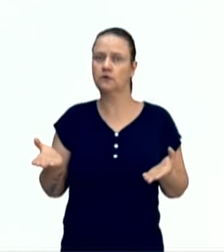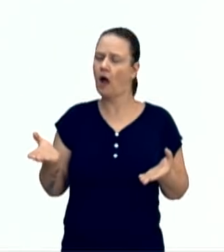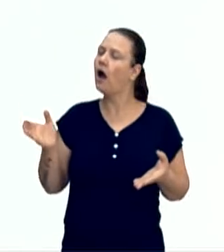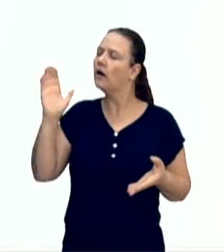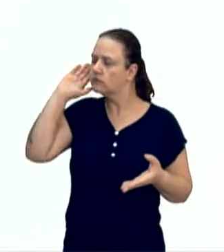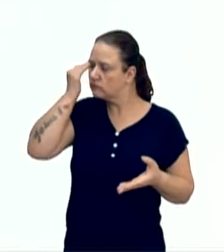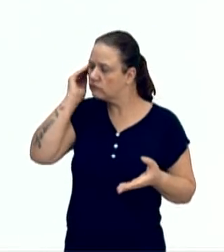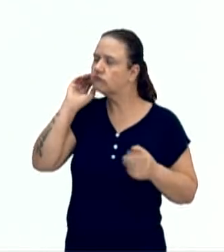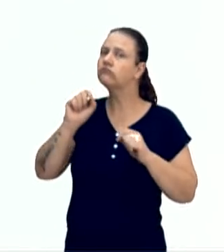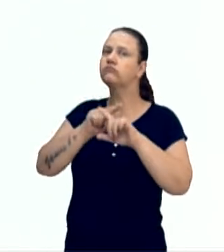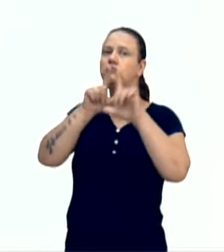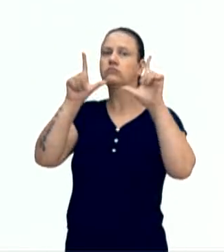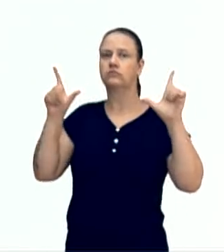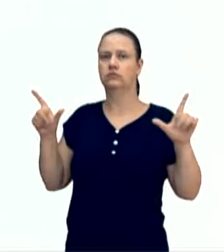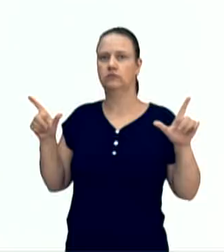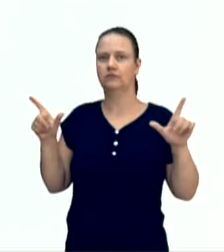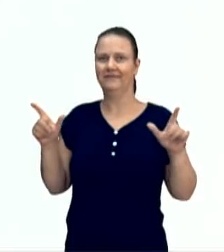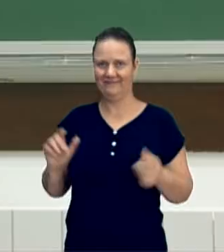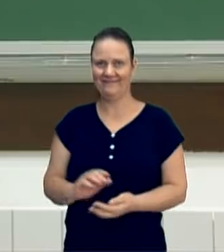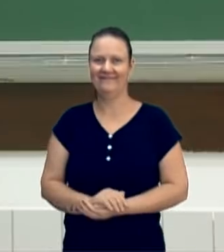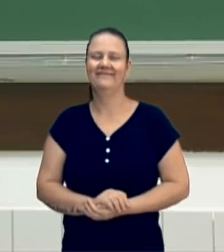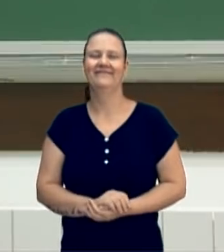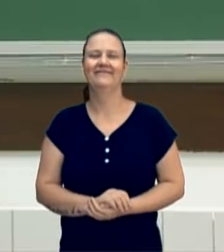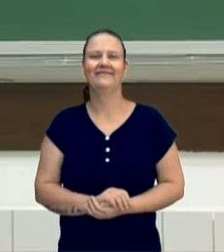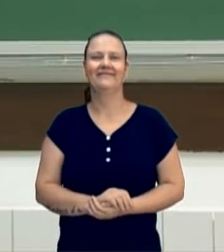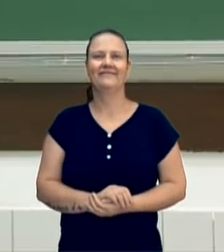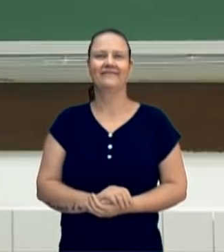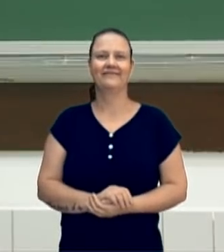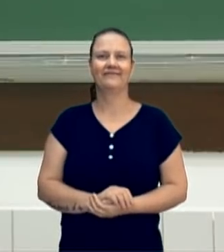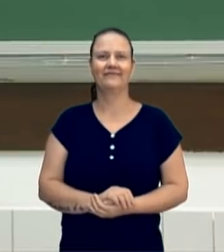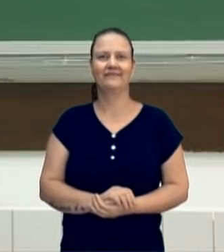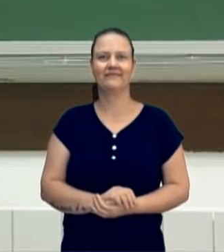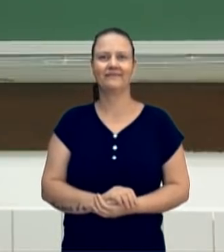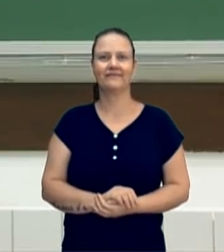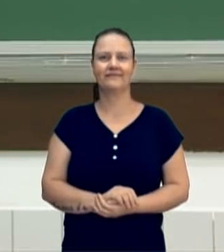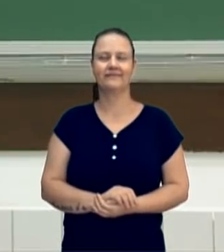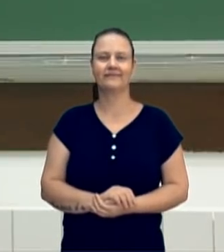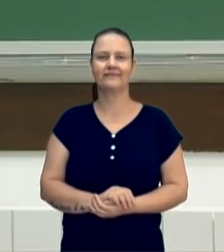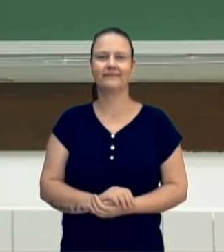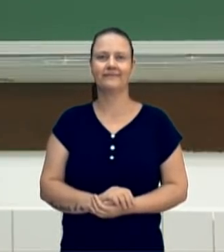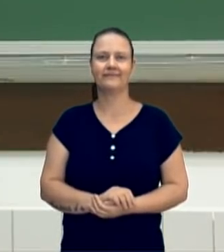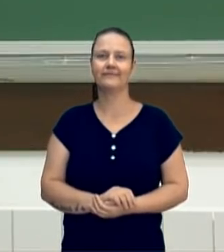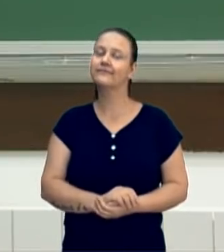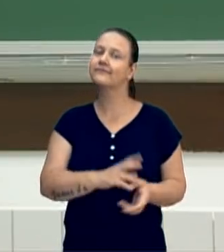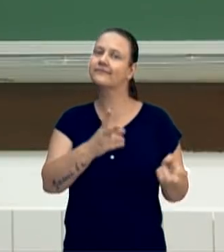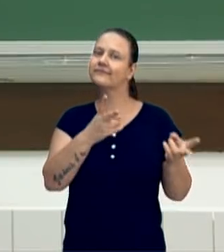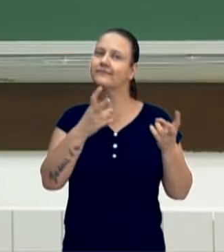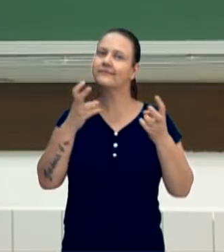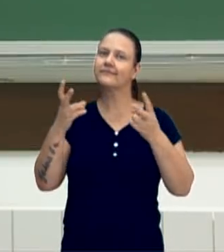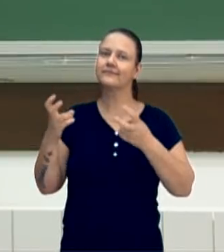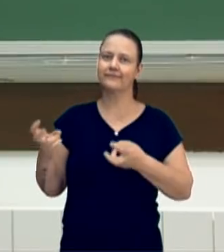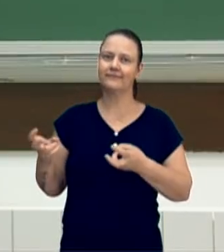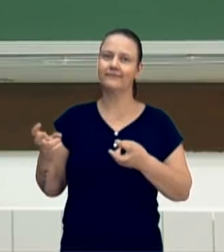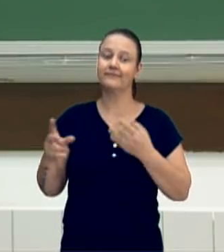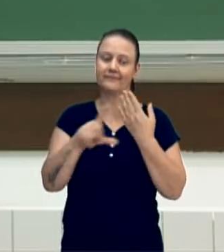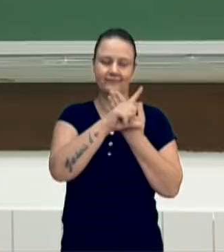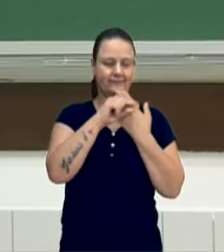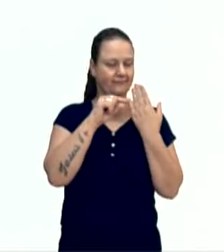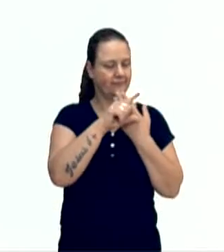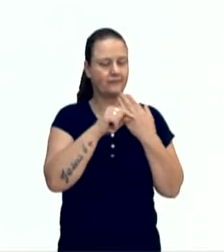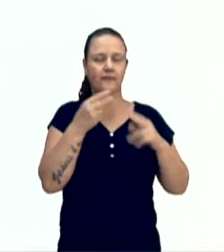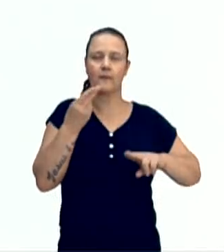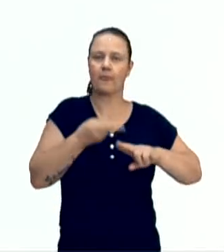apreensão sobre como a pessoa é, tudo bem? E aí, vocês observaram que a autora ela